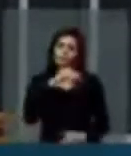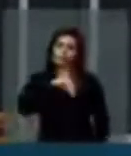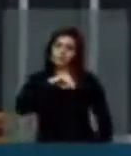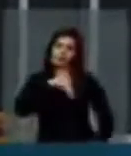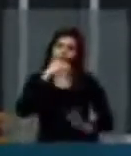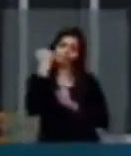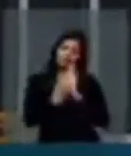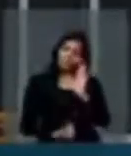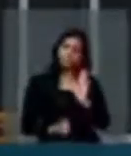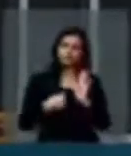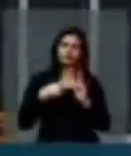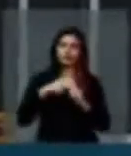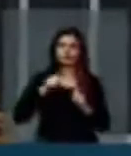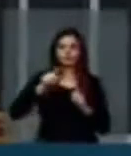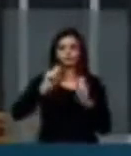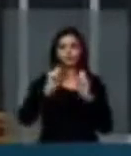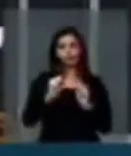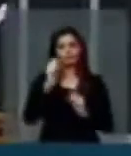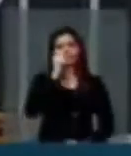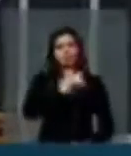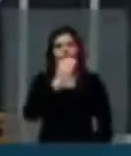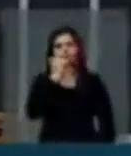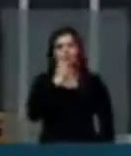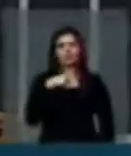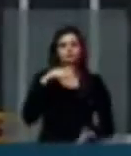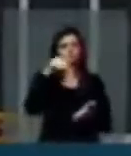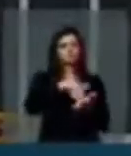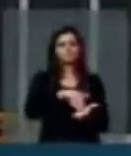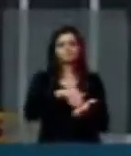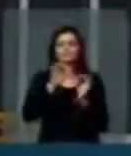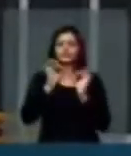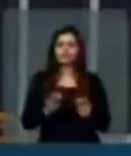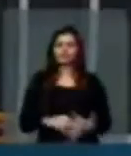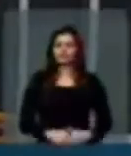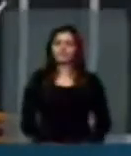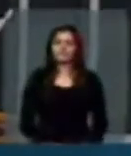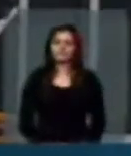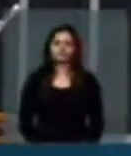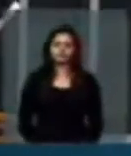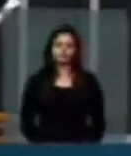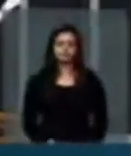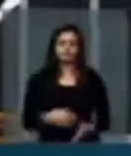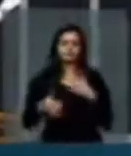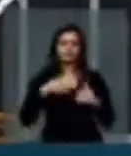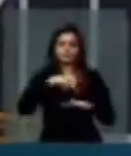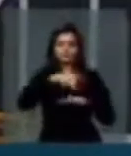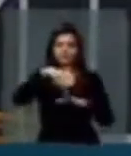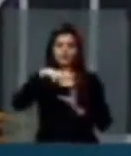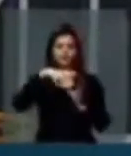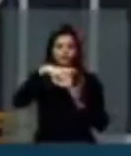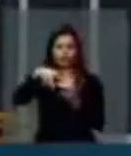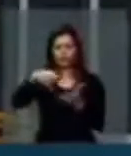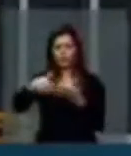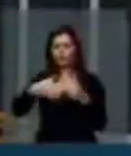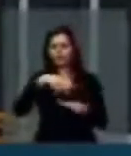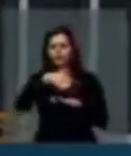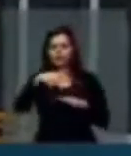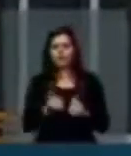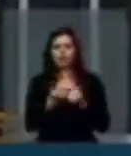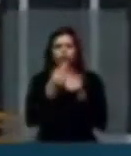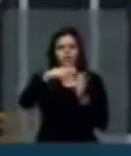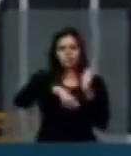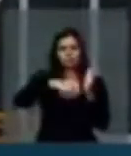diminua para que possa se alimentar de uma forma minimamente adequada. Em qualquer país do mundo, esse valor